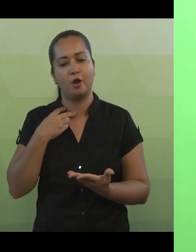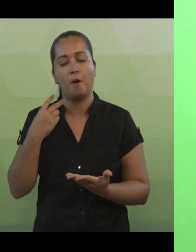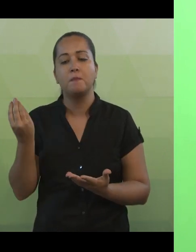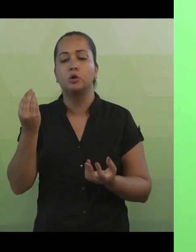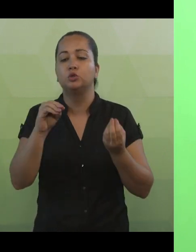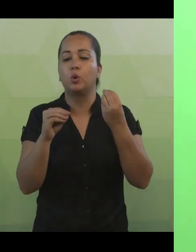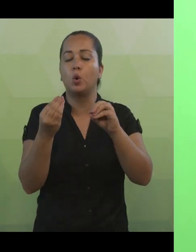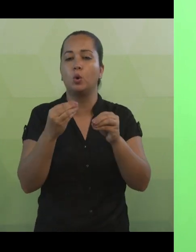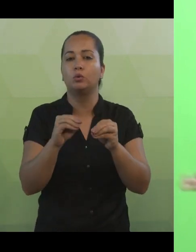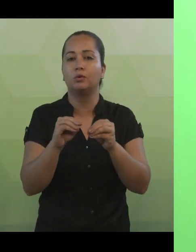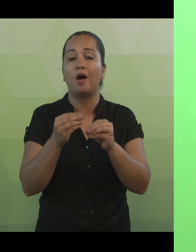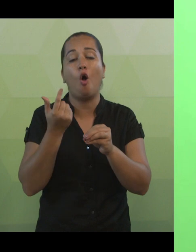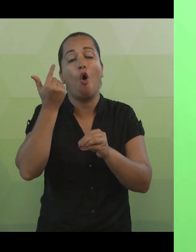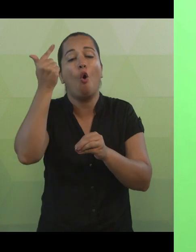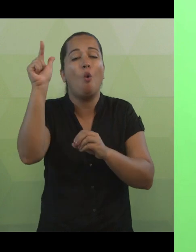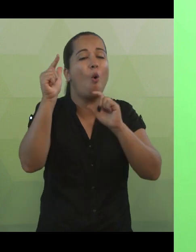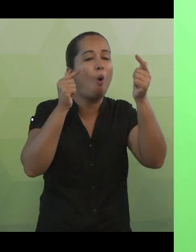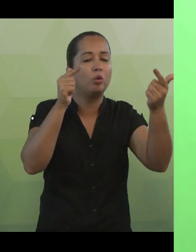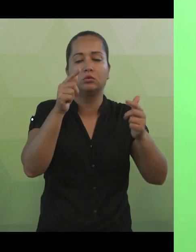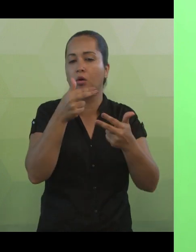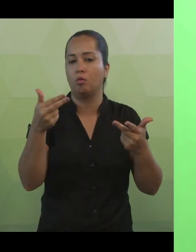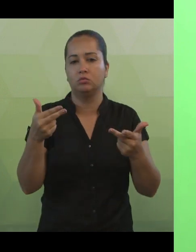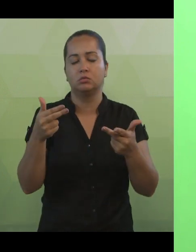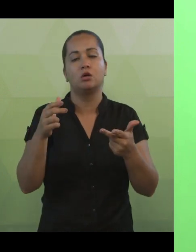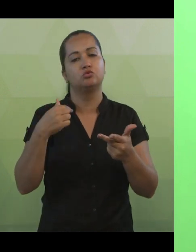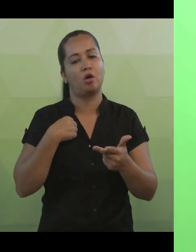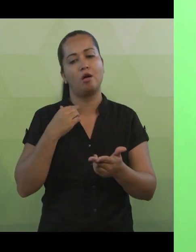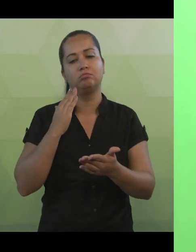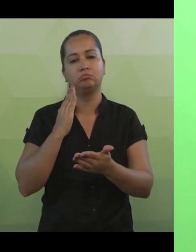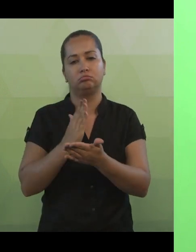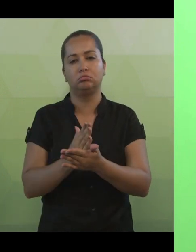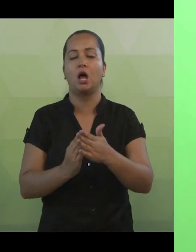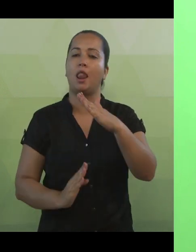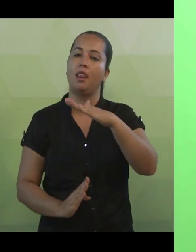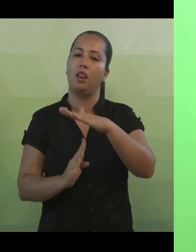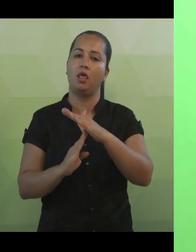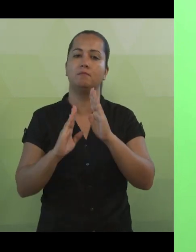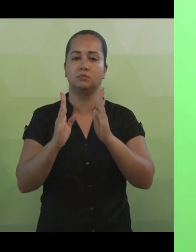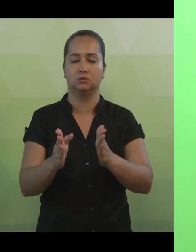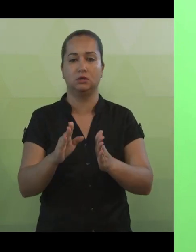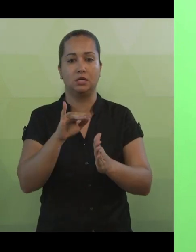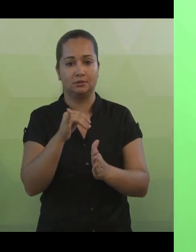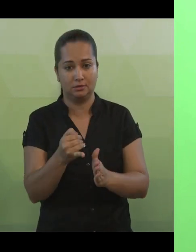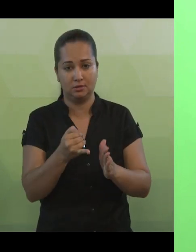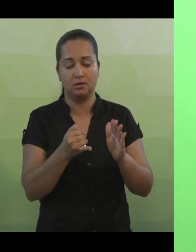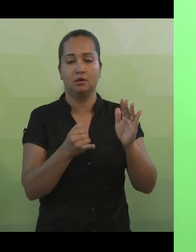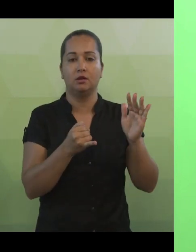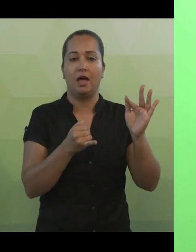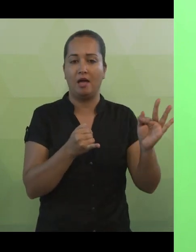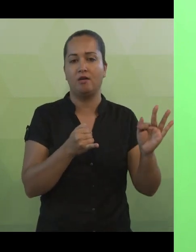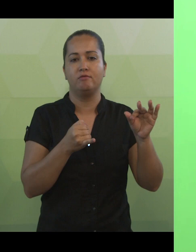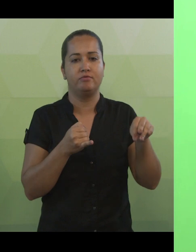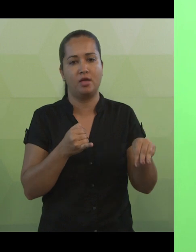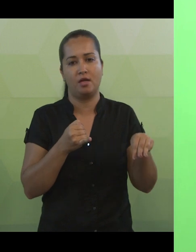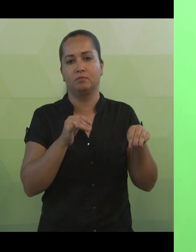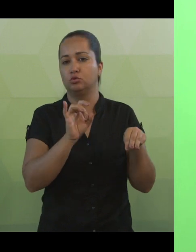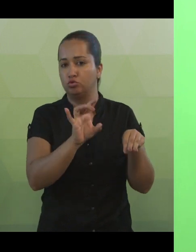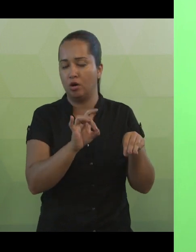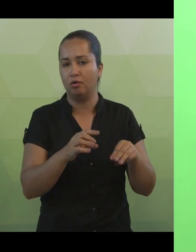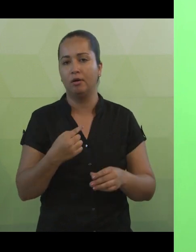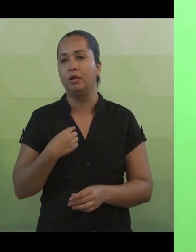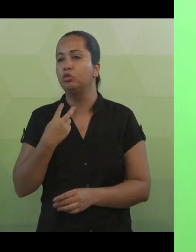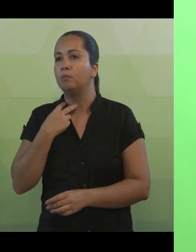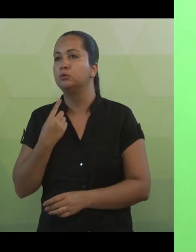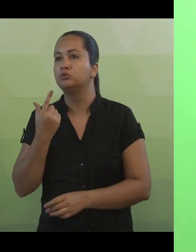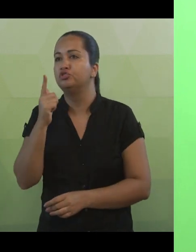um dado fora daquela quantidade ali que nós colocamos. Então, se o sexo é só M ou F, não tem como colocar lá o sexo